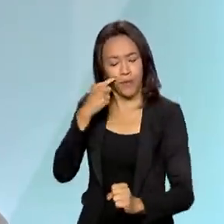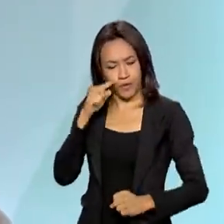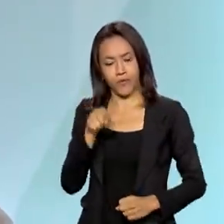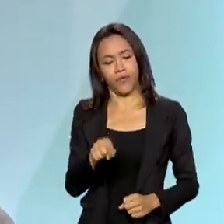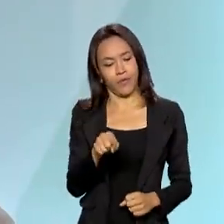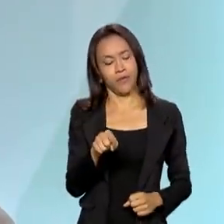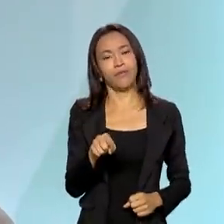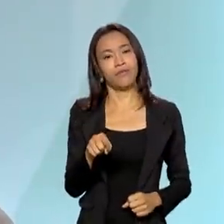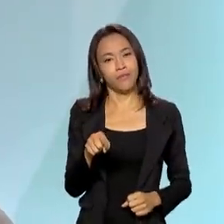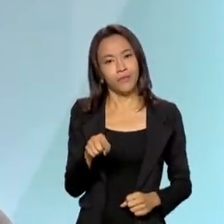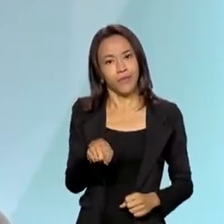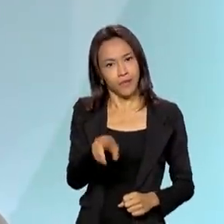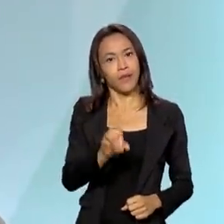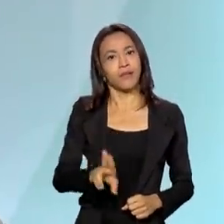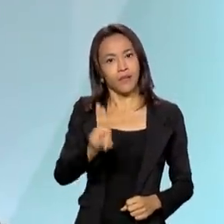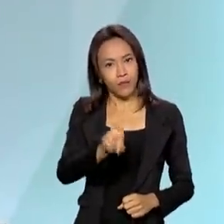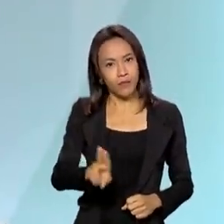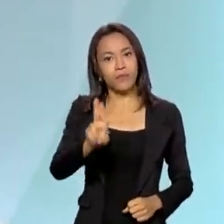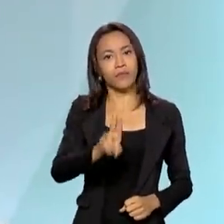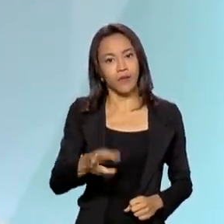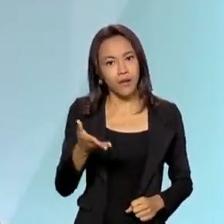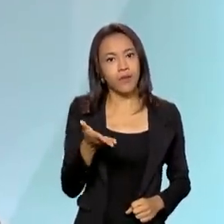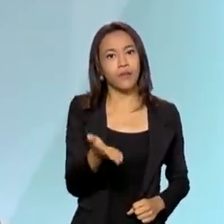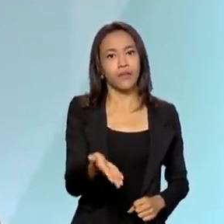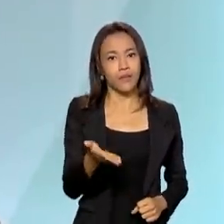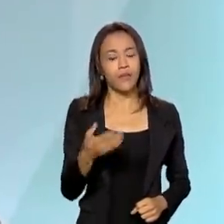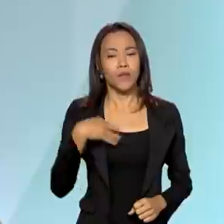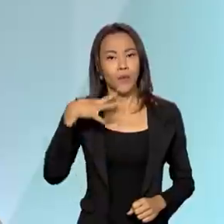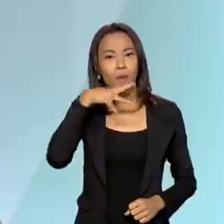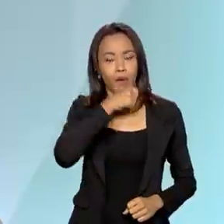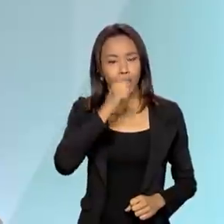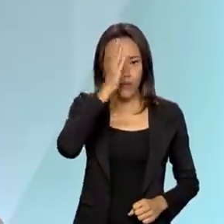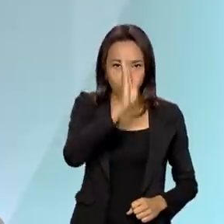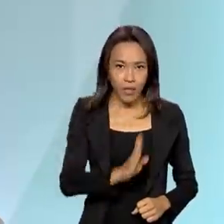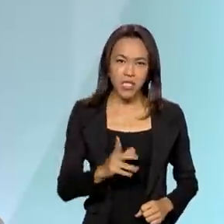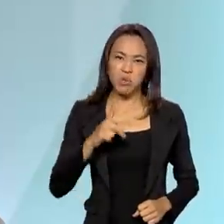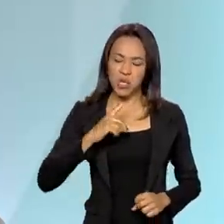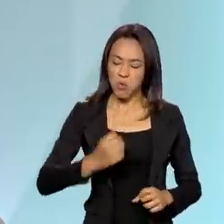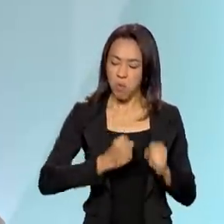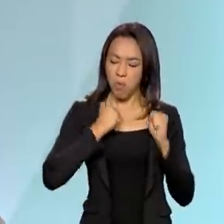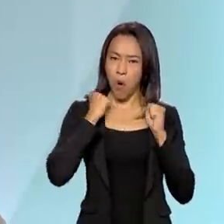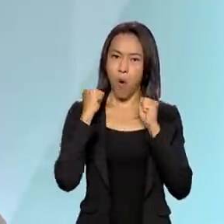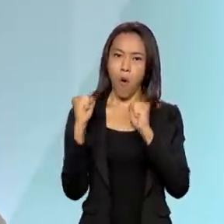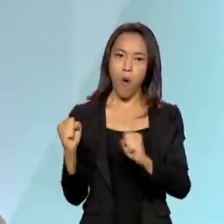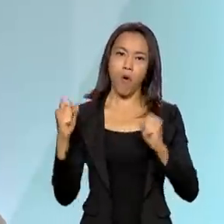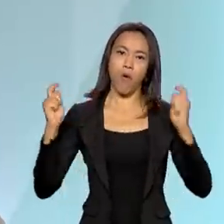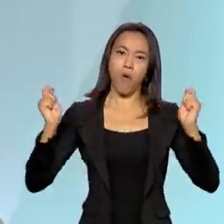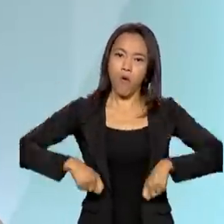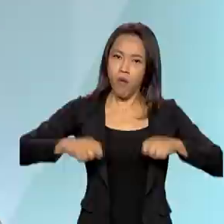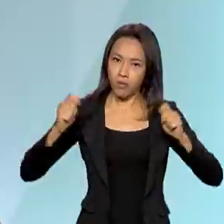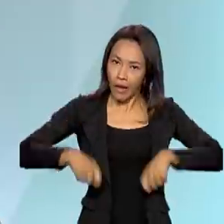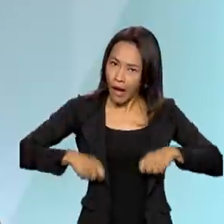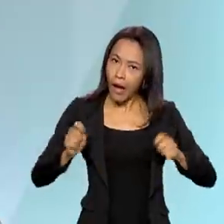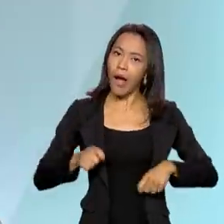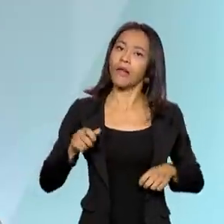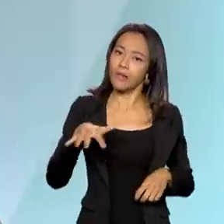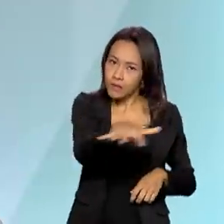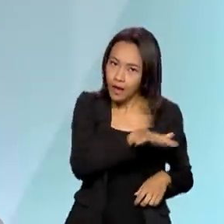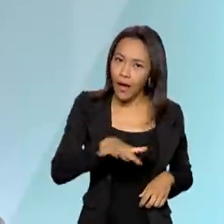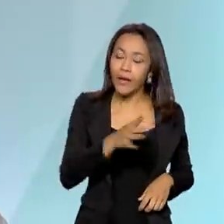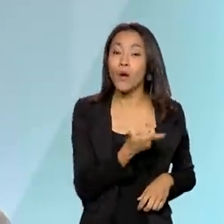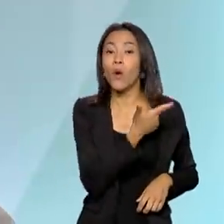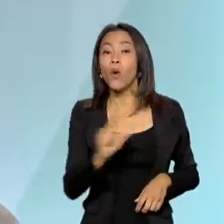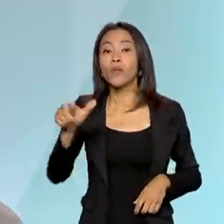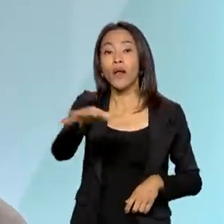sendo implementada e acho que o Brasil tem um potencial gigantesco nesse setor. Outro setor